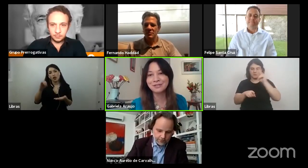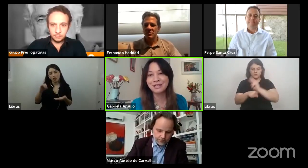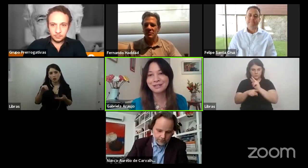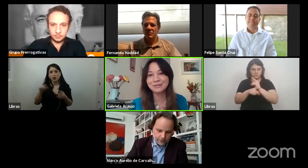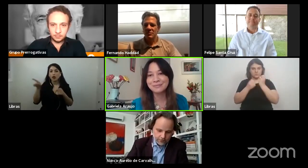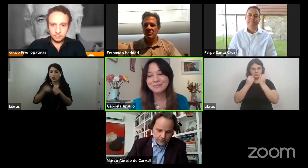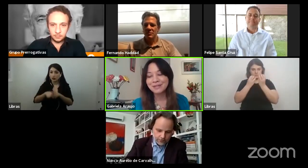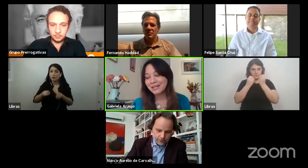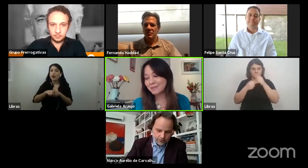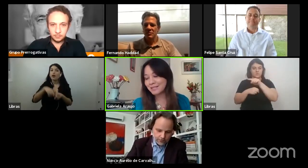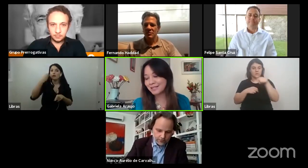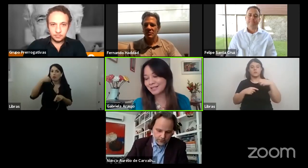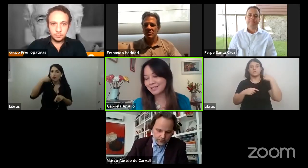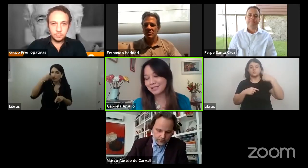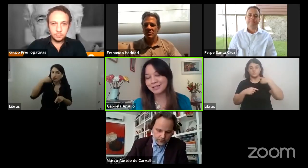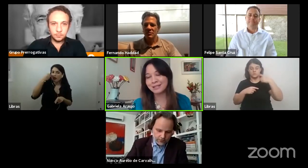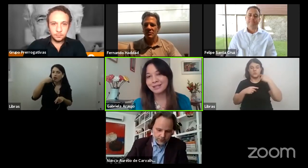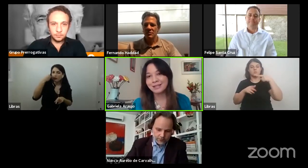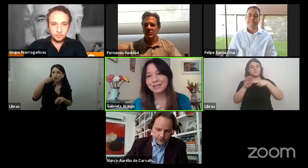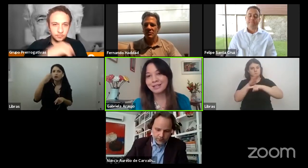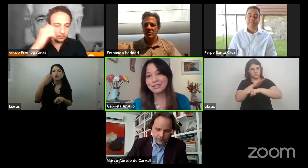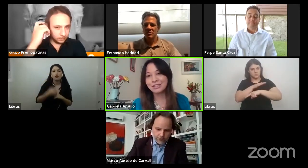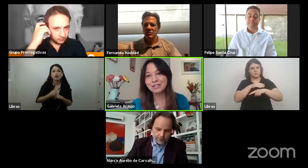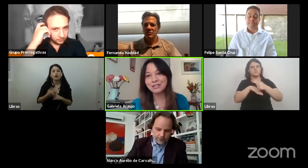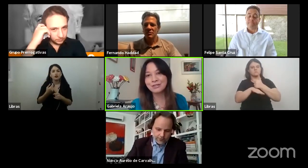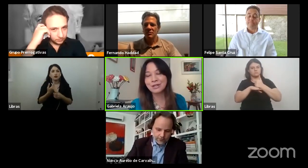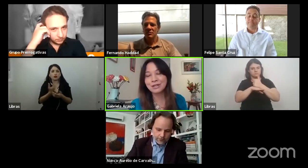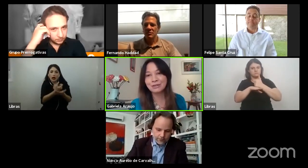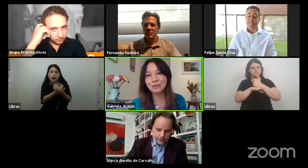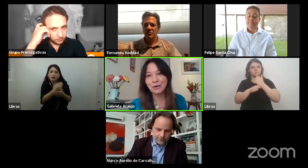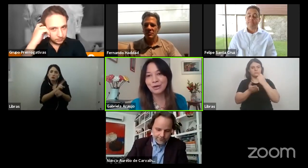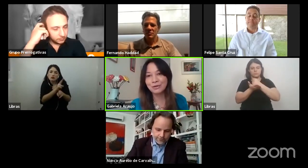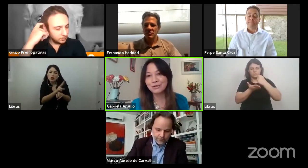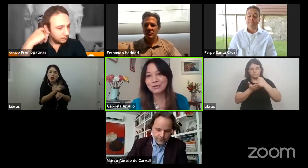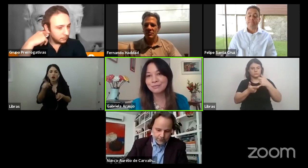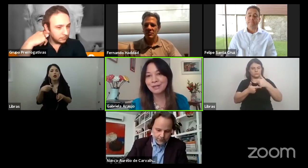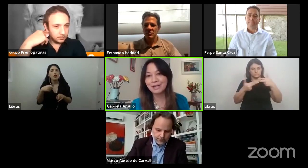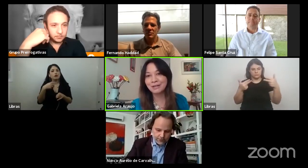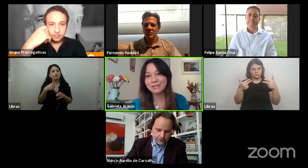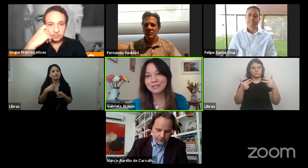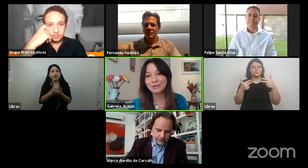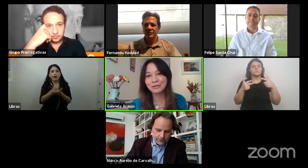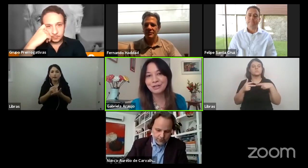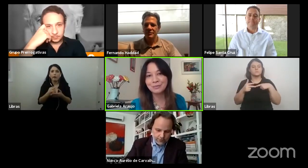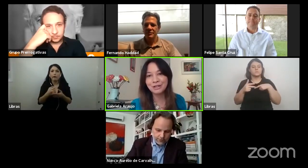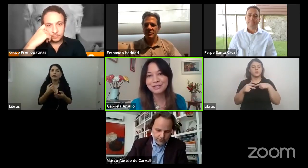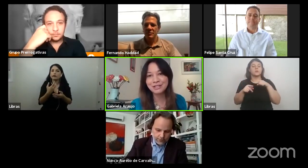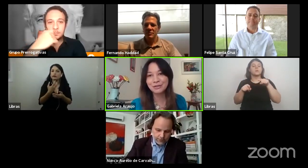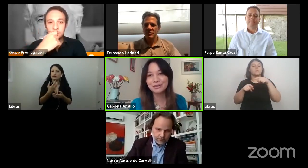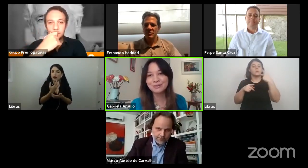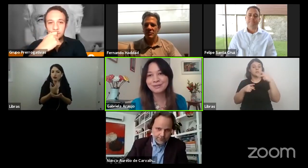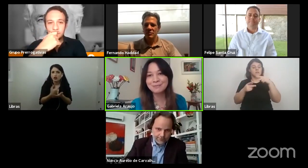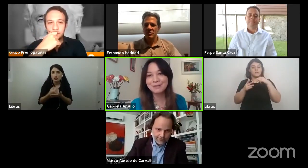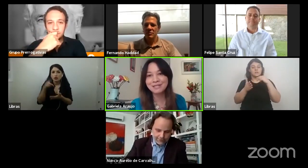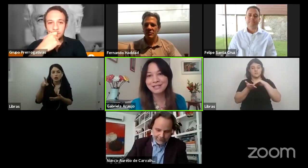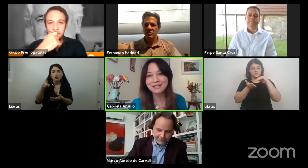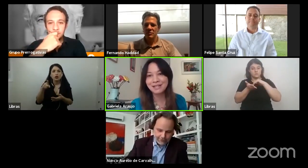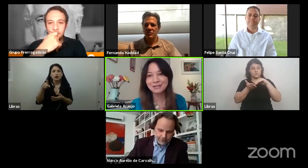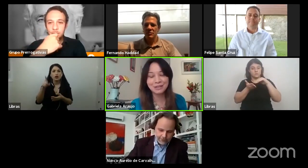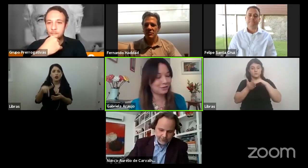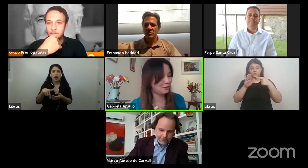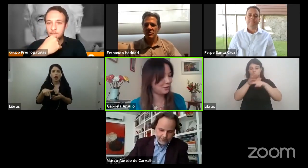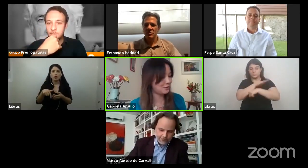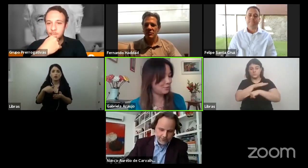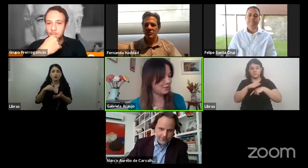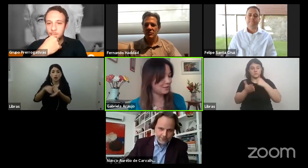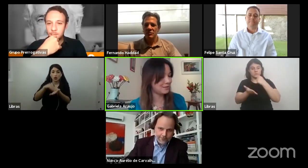é um advogado especialista em registro, cartórios, o escritório dele é o maior escritório